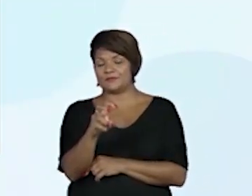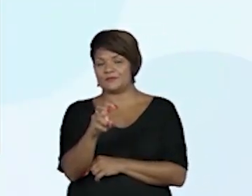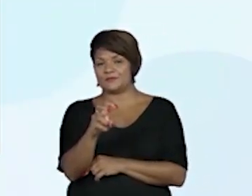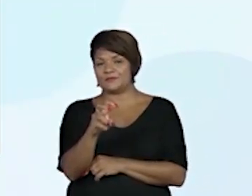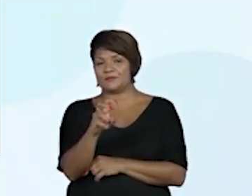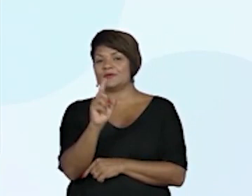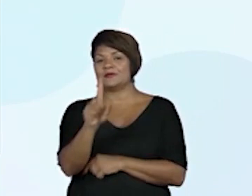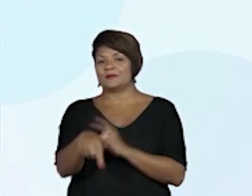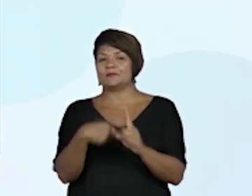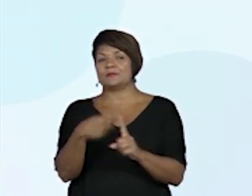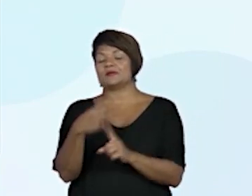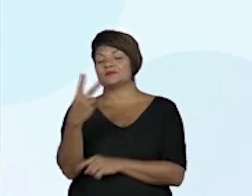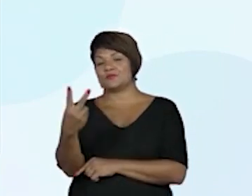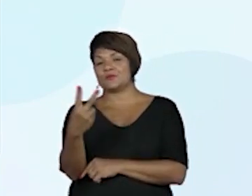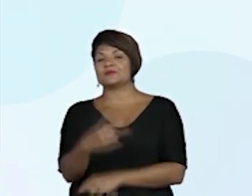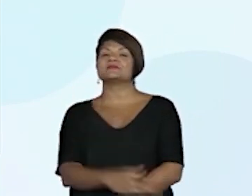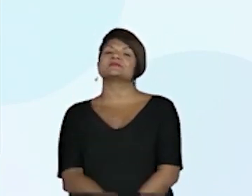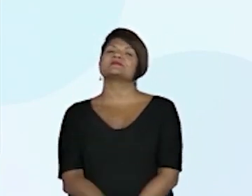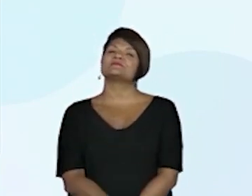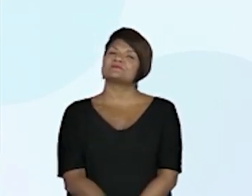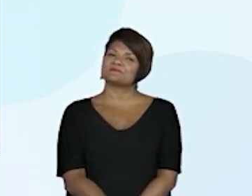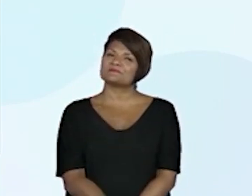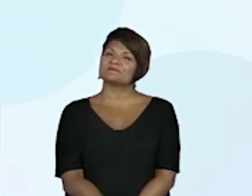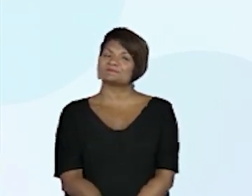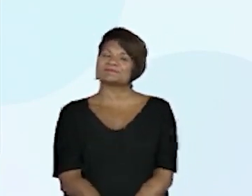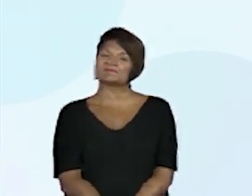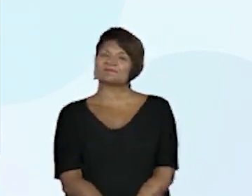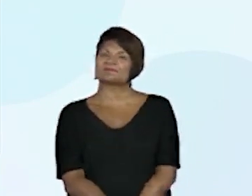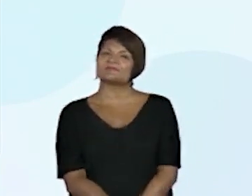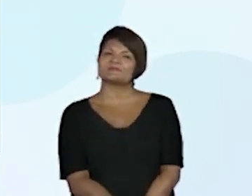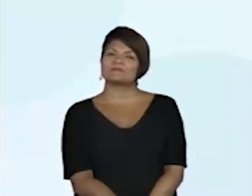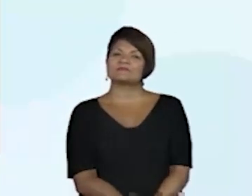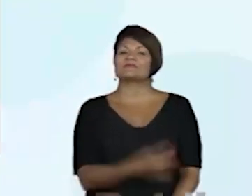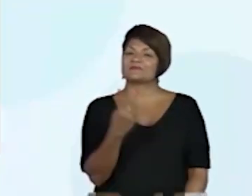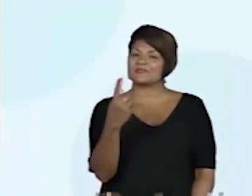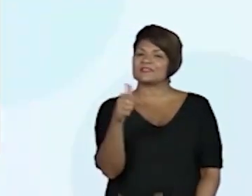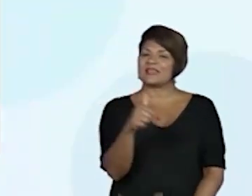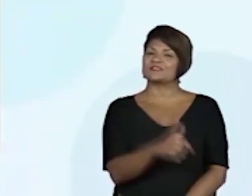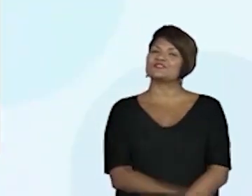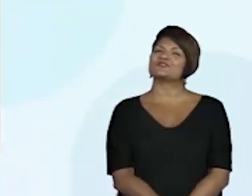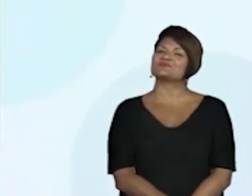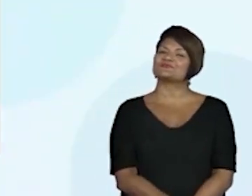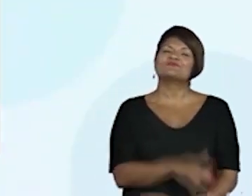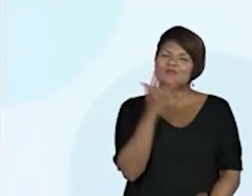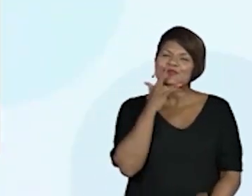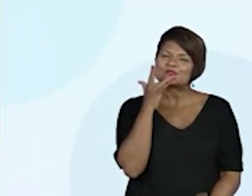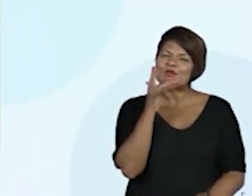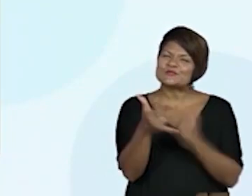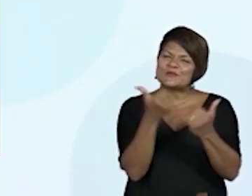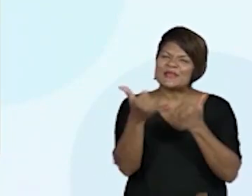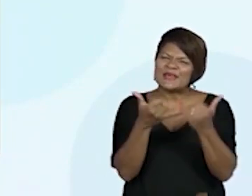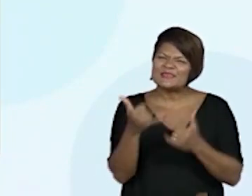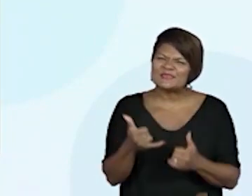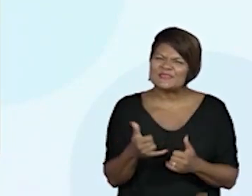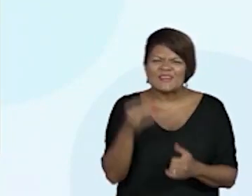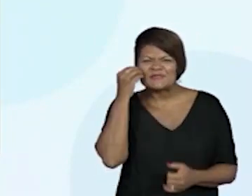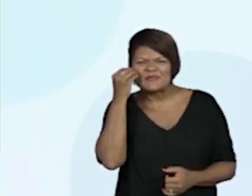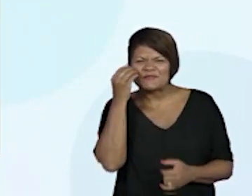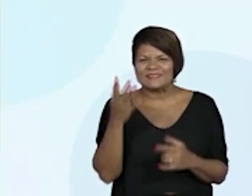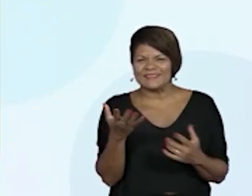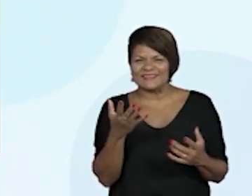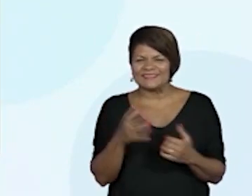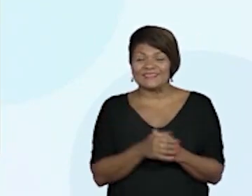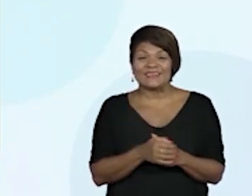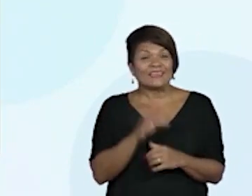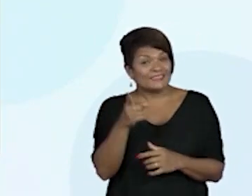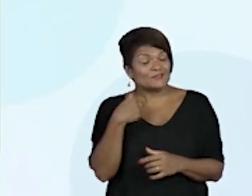2. E mais 2. Dando 27. Olha lá, criançada, não é gostoso ir brincando disso?